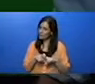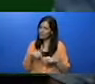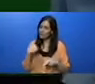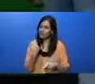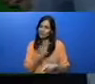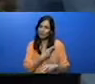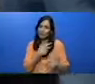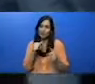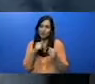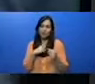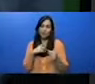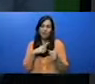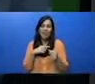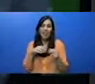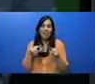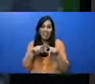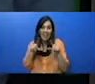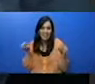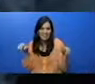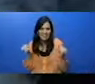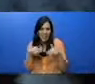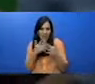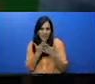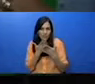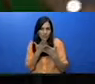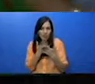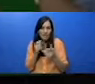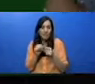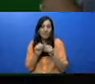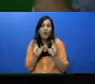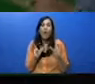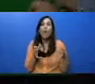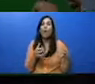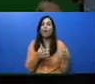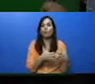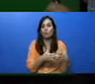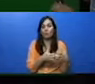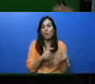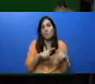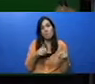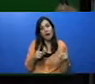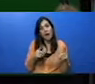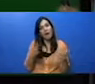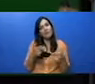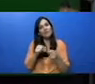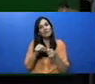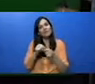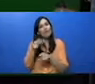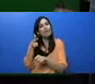estivéssemos em sala de aula, nós iríamos trabalhar em grupo. Mas nós vamos fazer aqui na videoaula